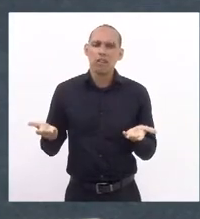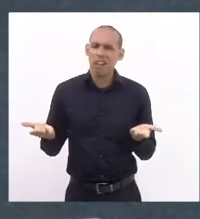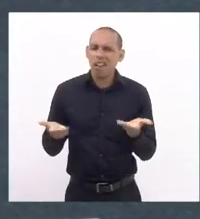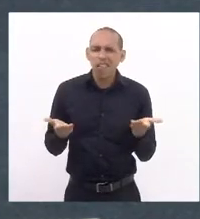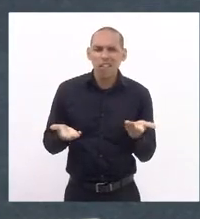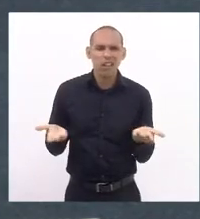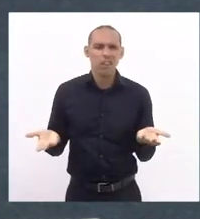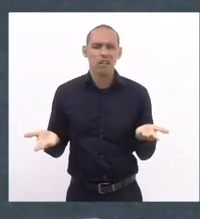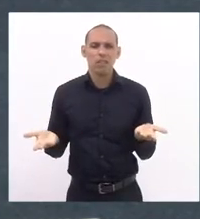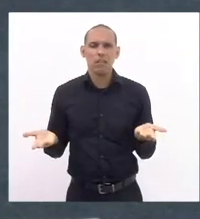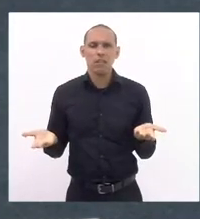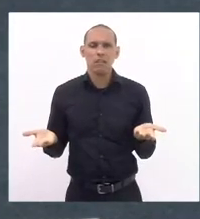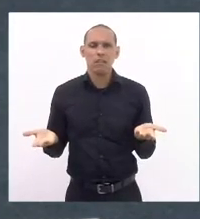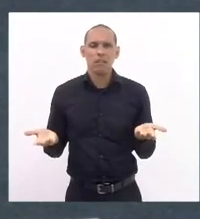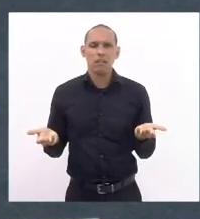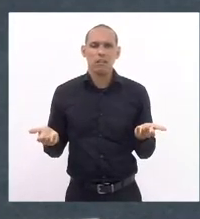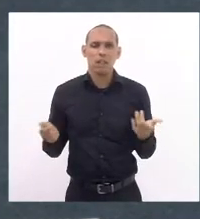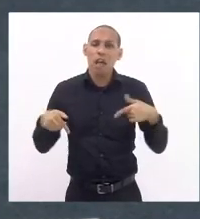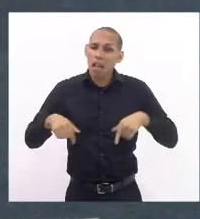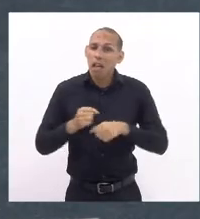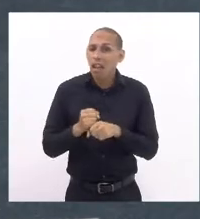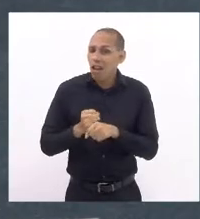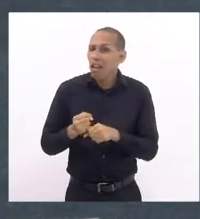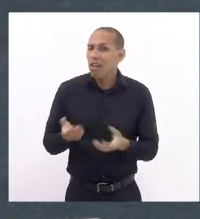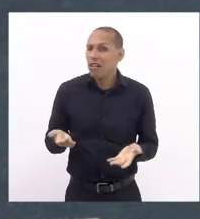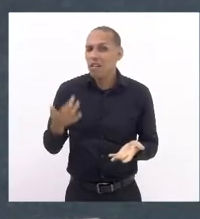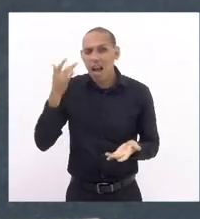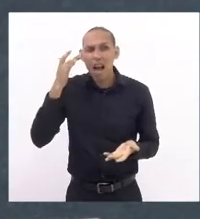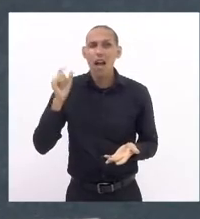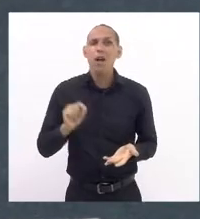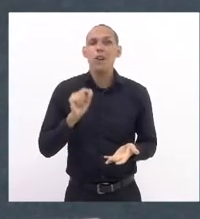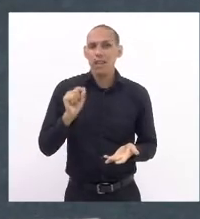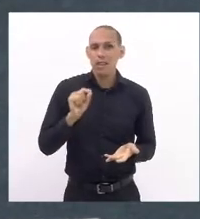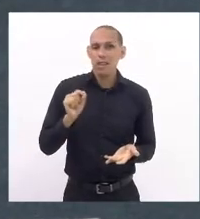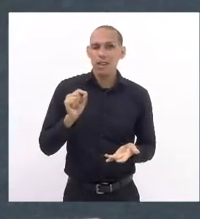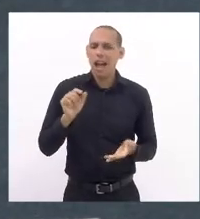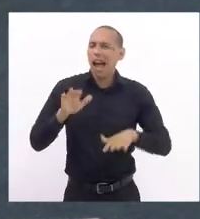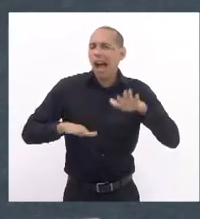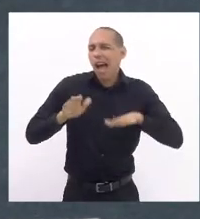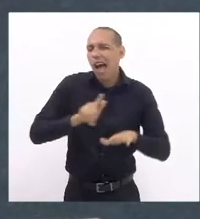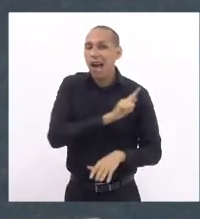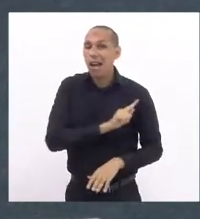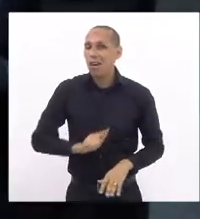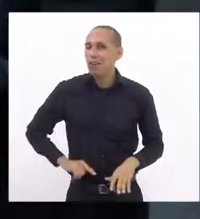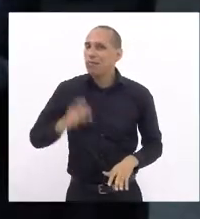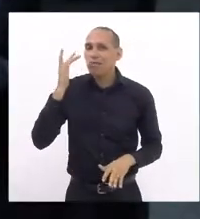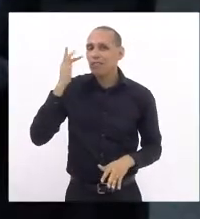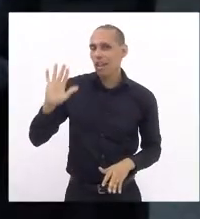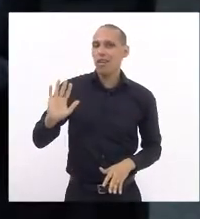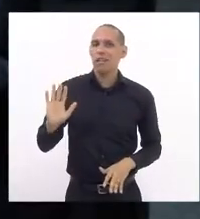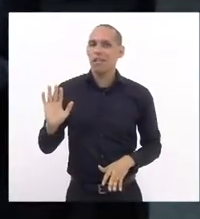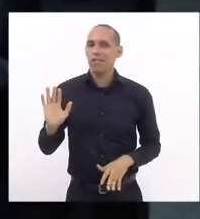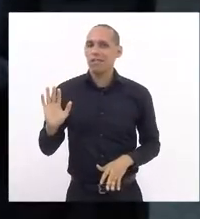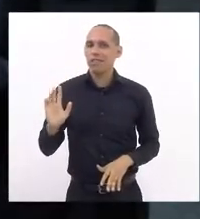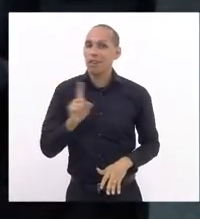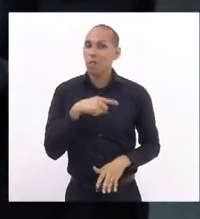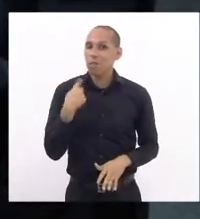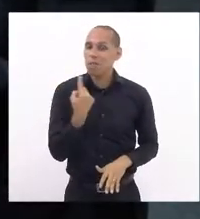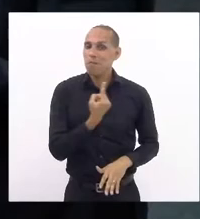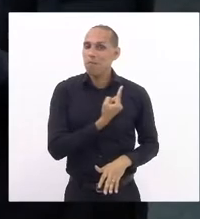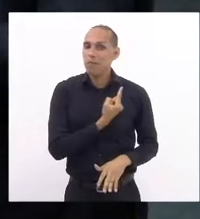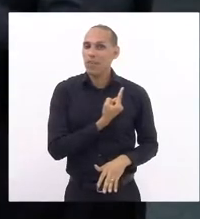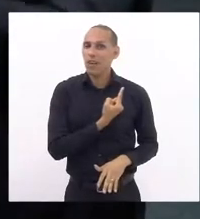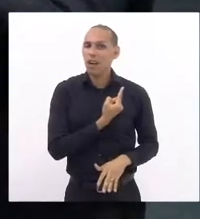agora, esse ano. Eu acho que talvez o governador não tenha conhecimento disso. Então, nós temos que fazer